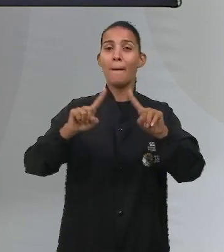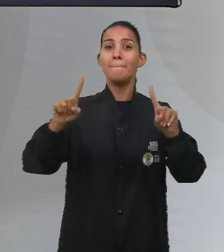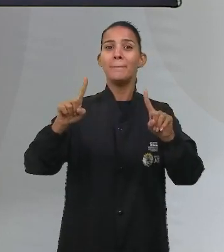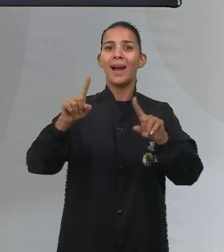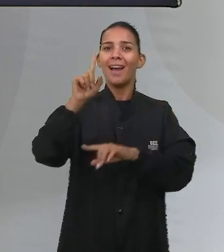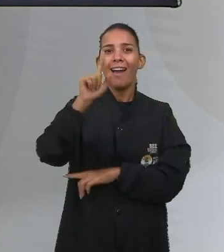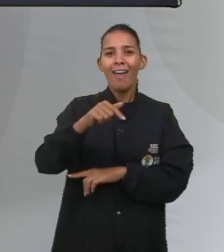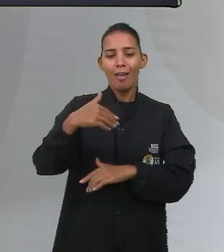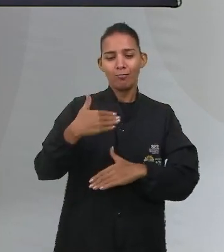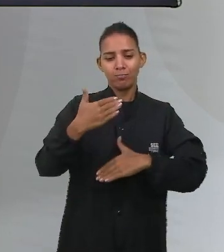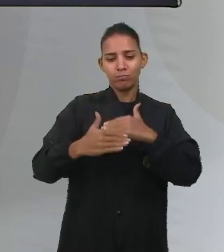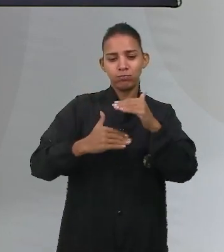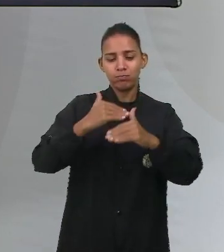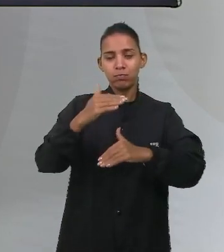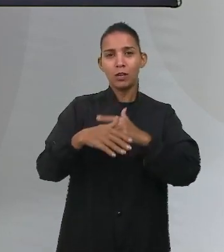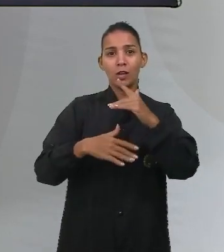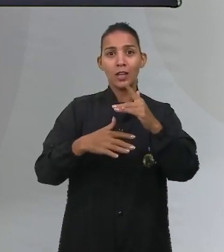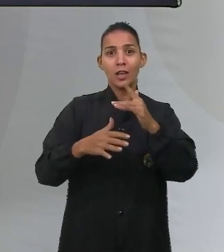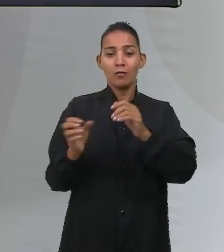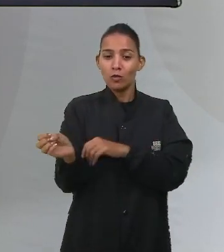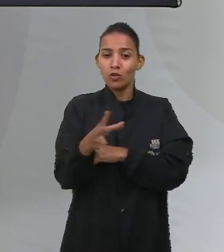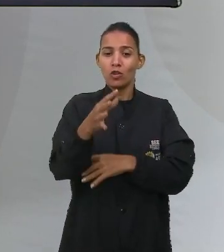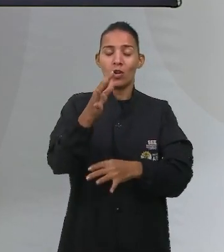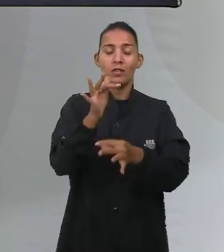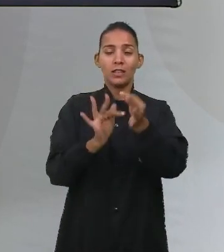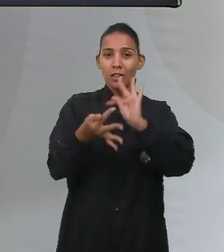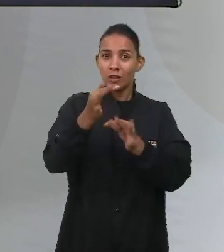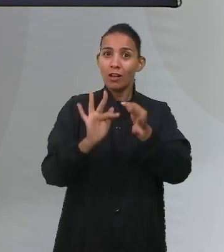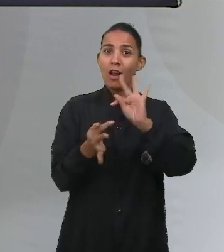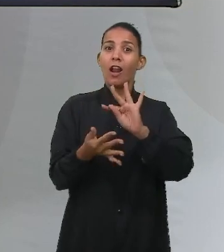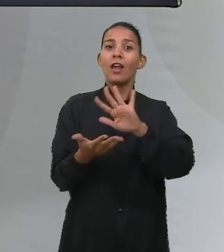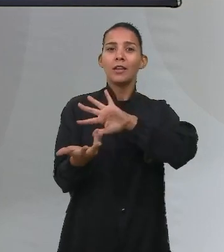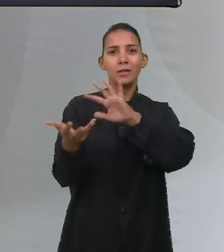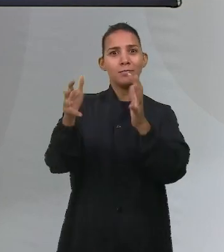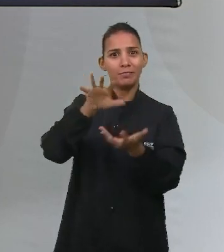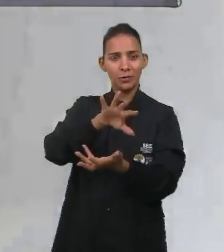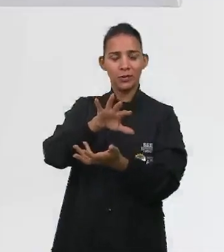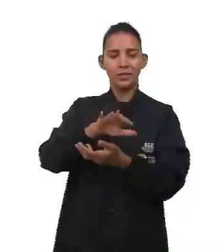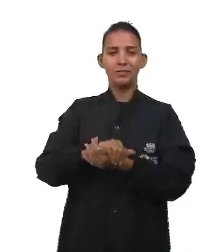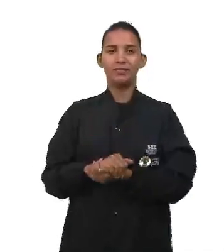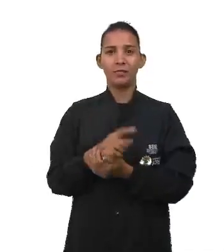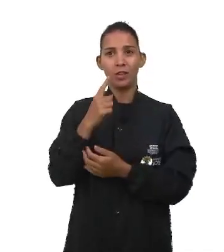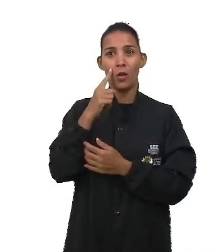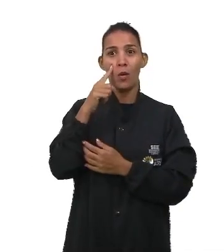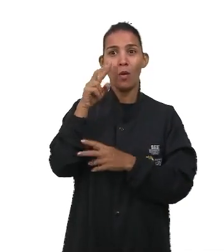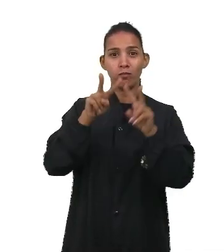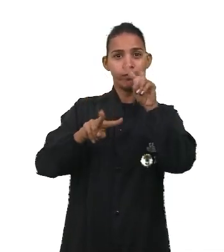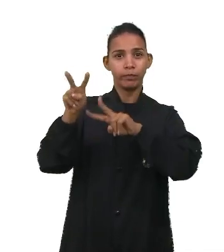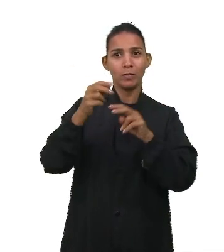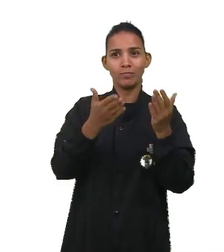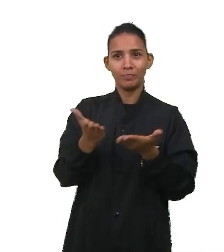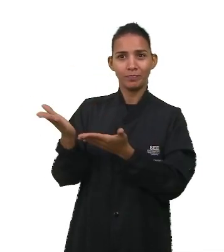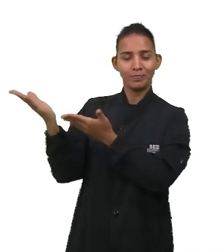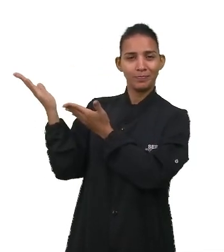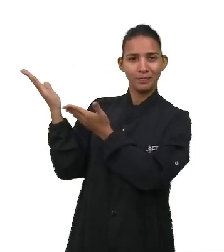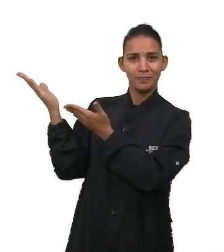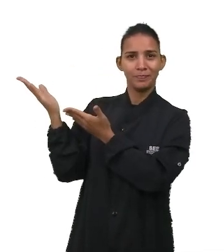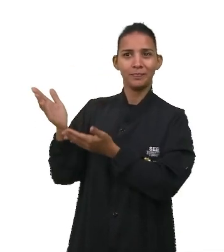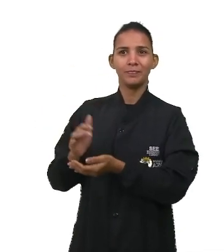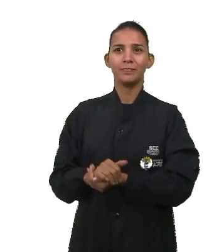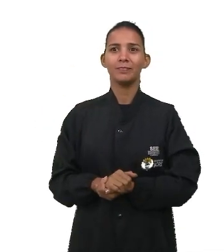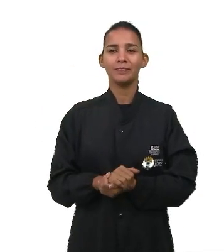inovação tecnológica. Vamos para mais algumas informações? Vamos visualizar em tela e acompanhem com bastante atenção